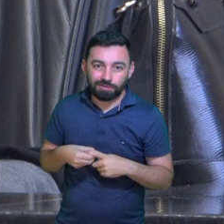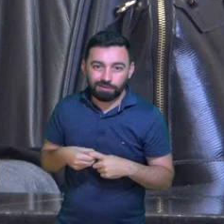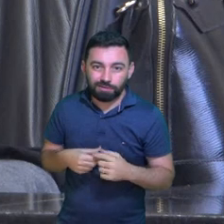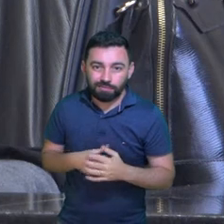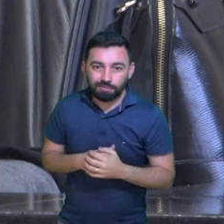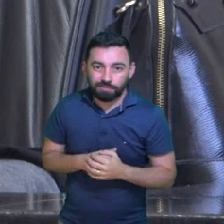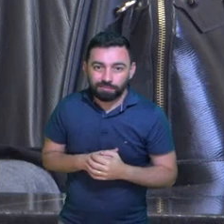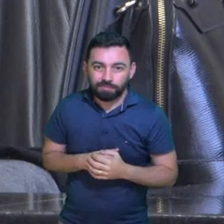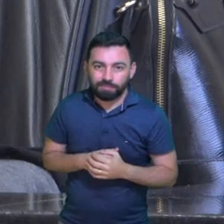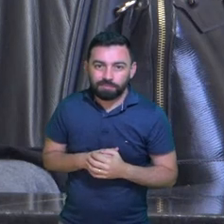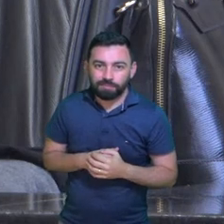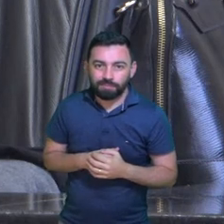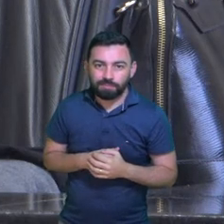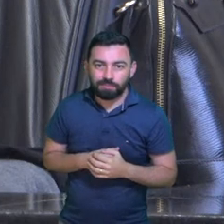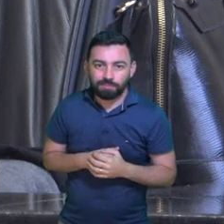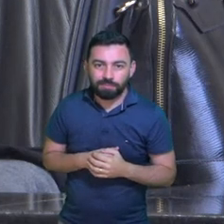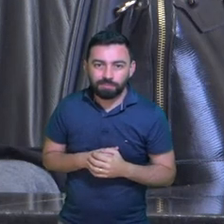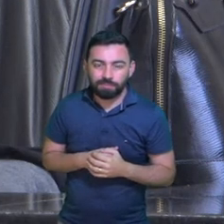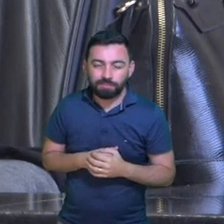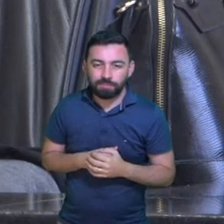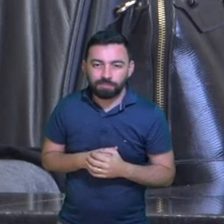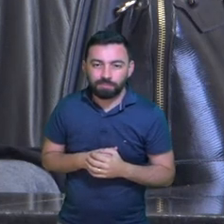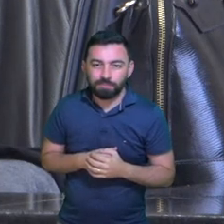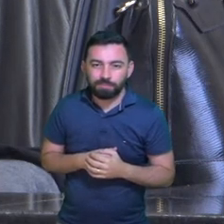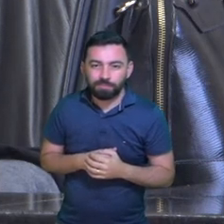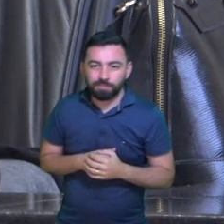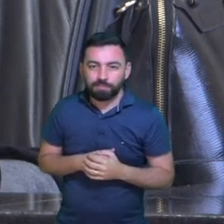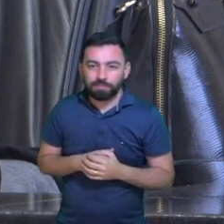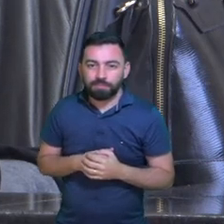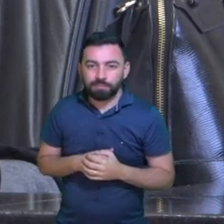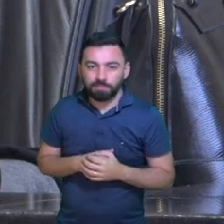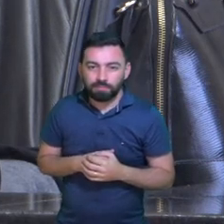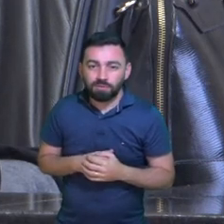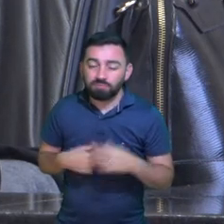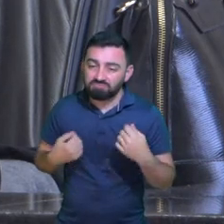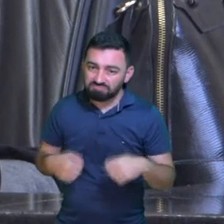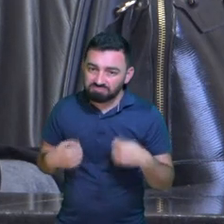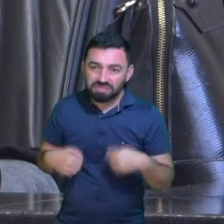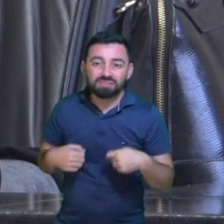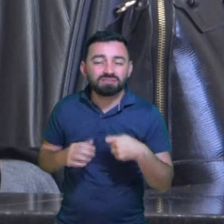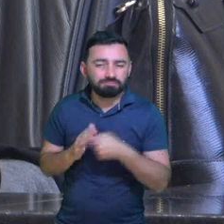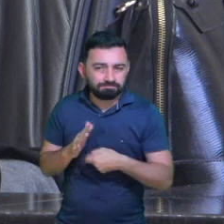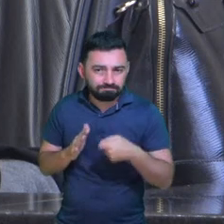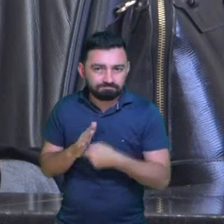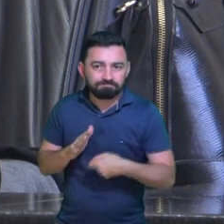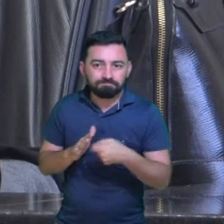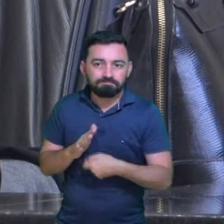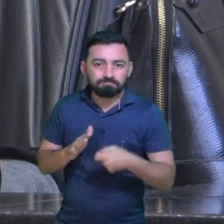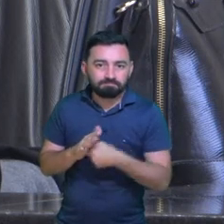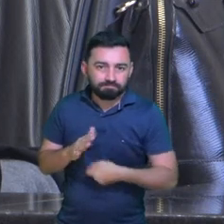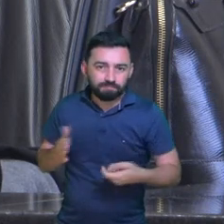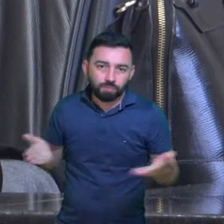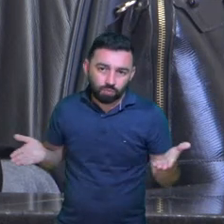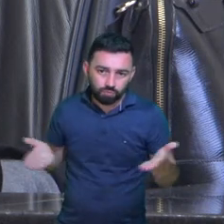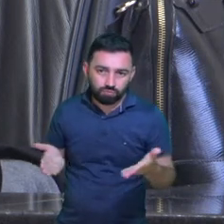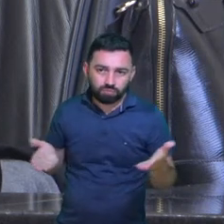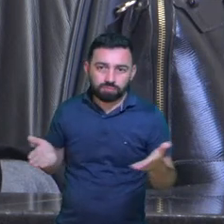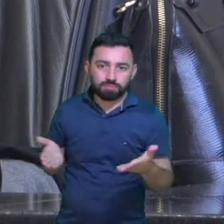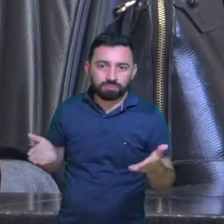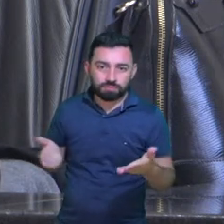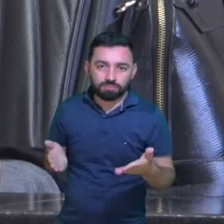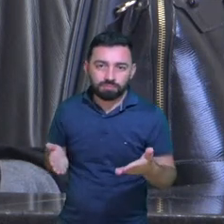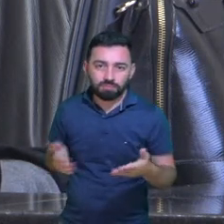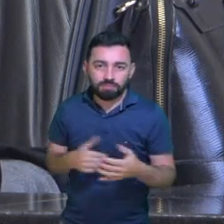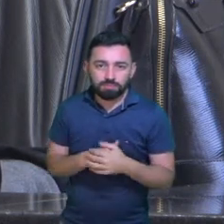deixa eu correr um pouquinho aqui com com a questão de enfrentar a questão da da Contemporânea Nossa evidentemente